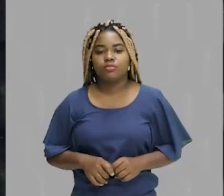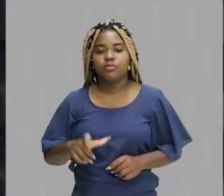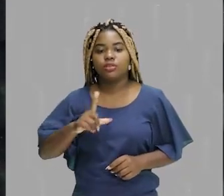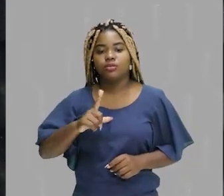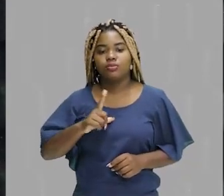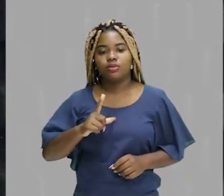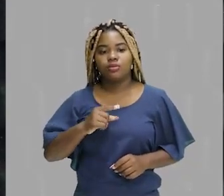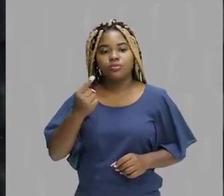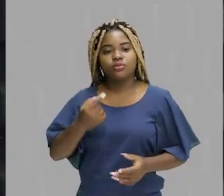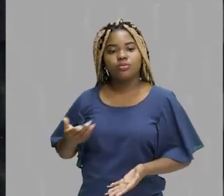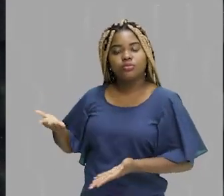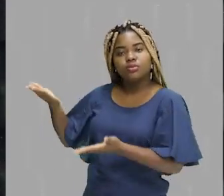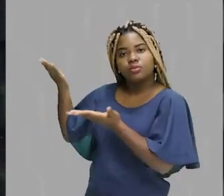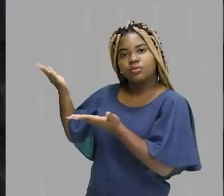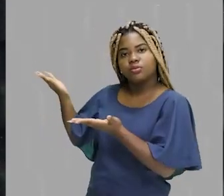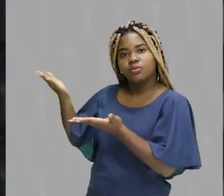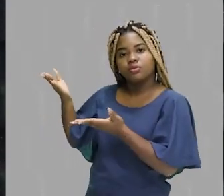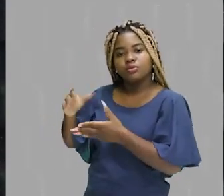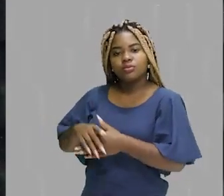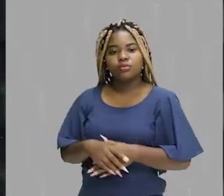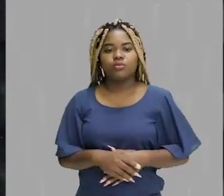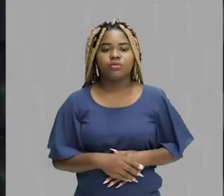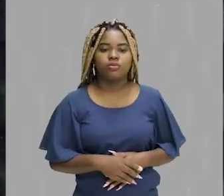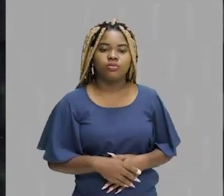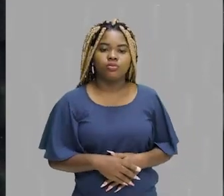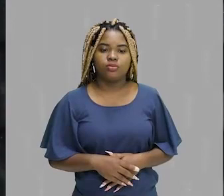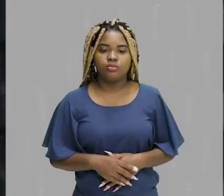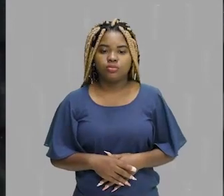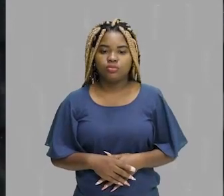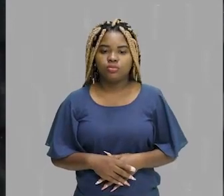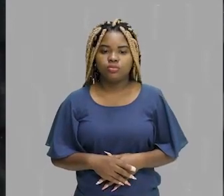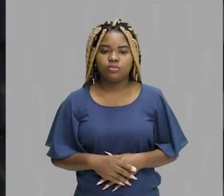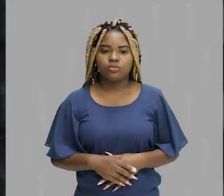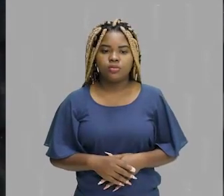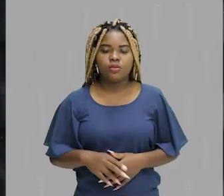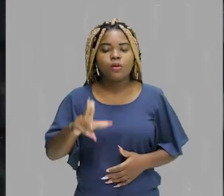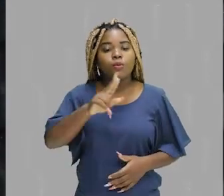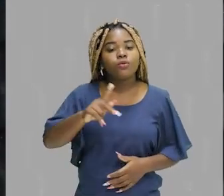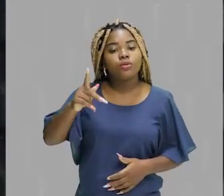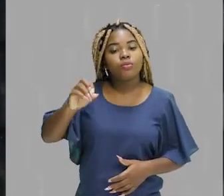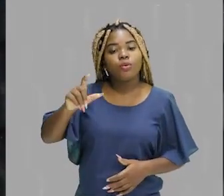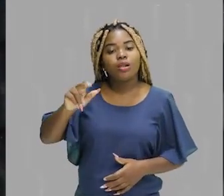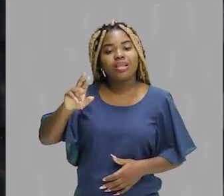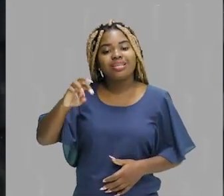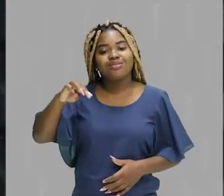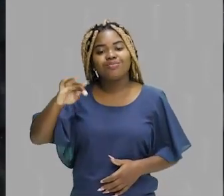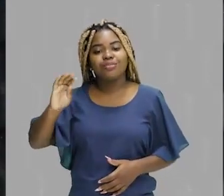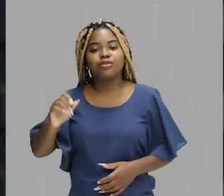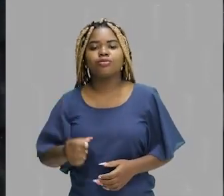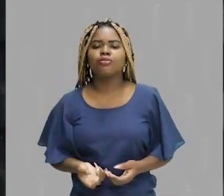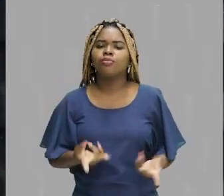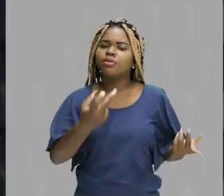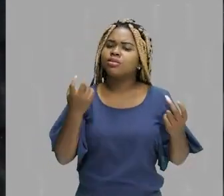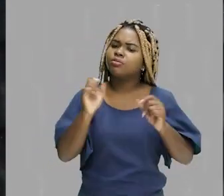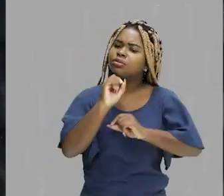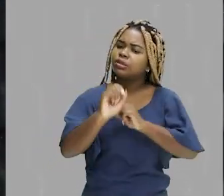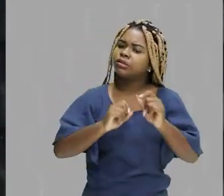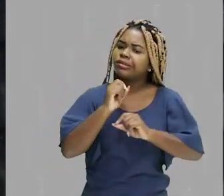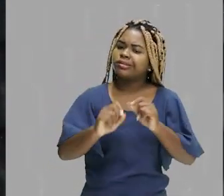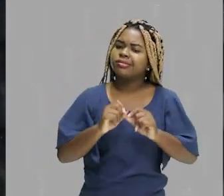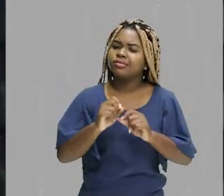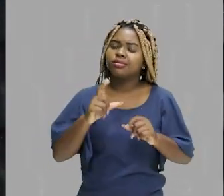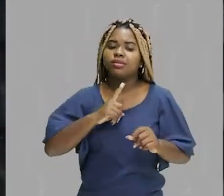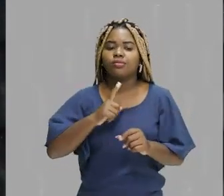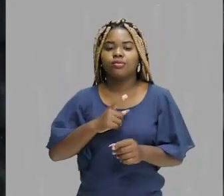acompanha aqui na tela, tá? Utilizando um polarímetro, verificou-se que ambos os isômeros provocam o mesmo